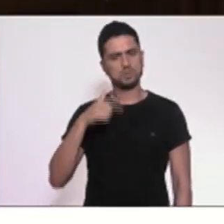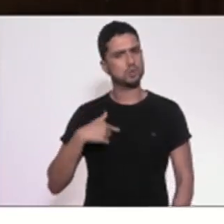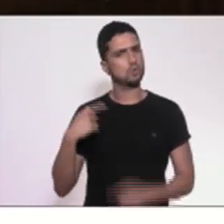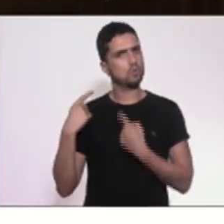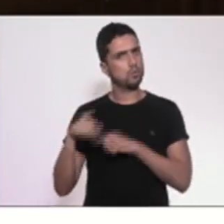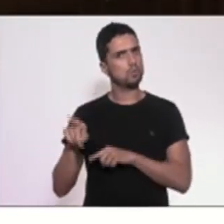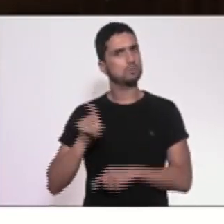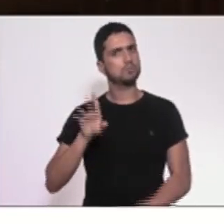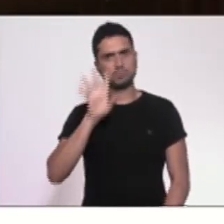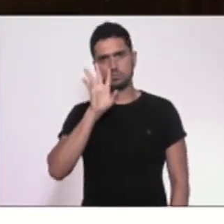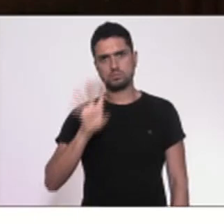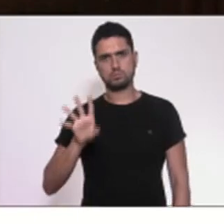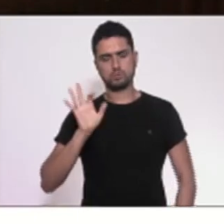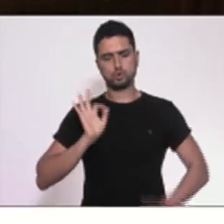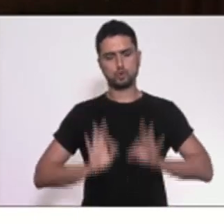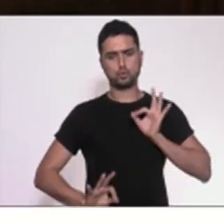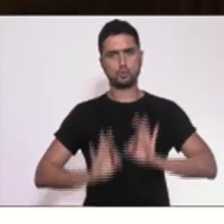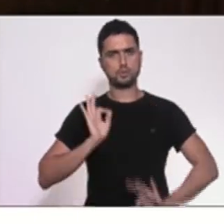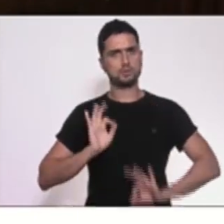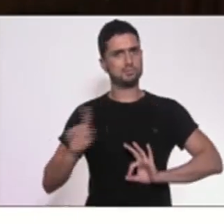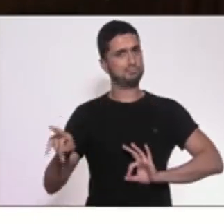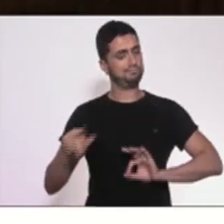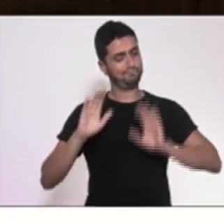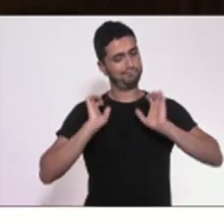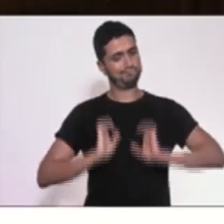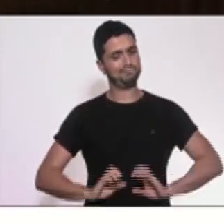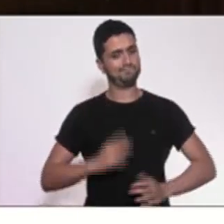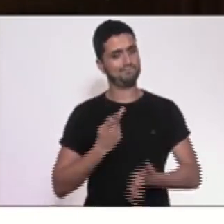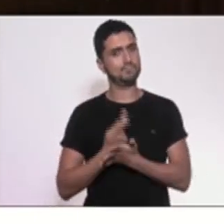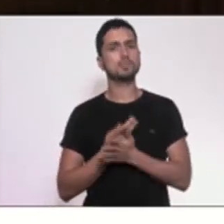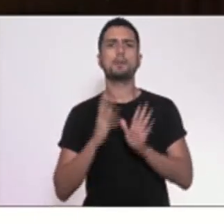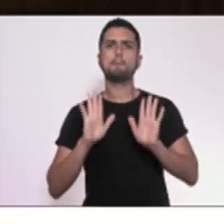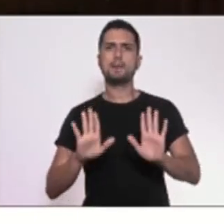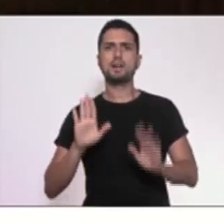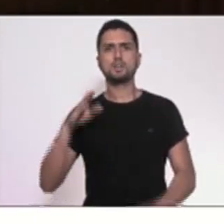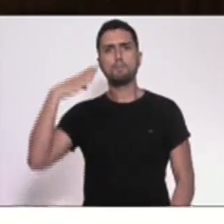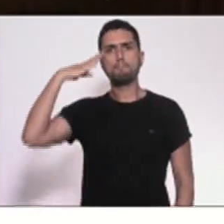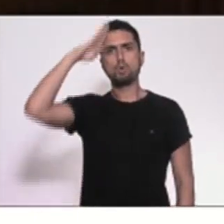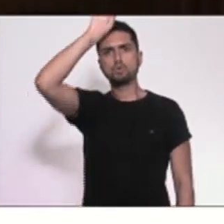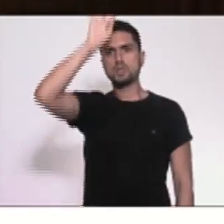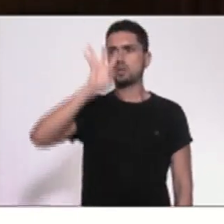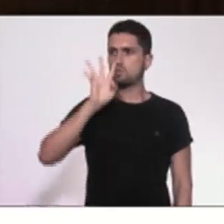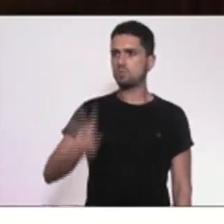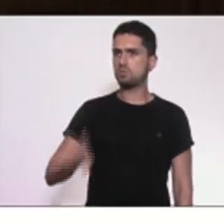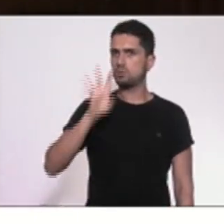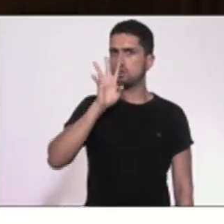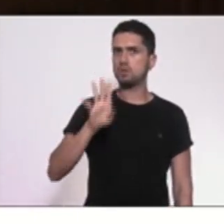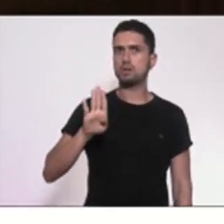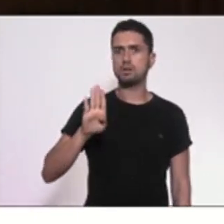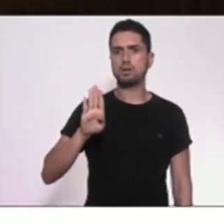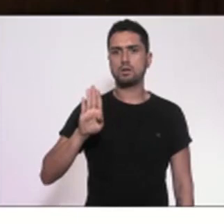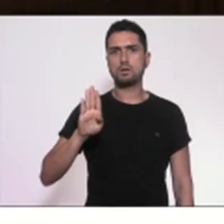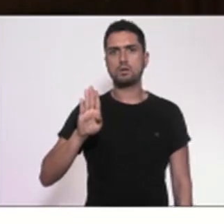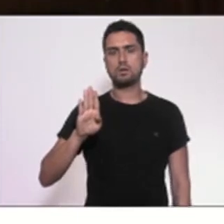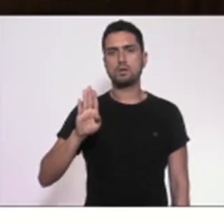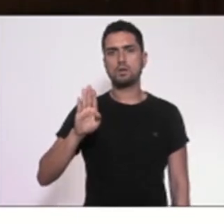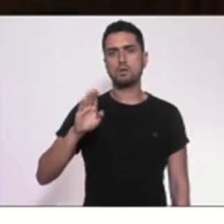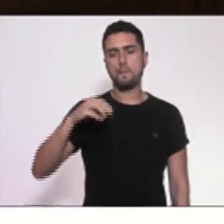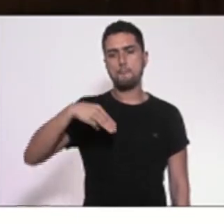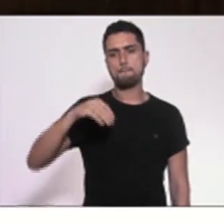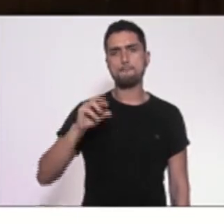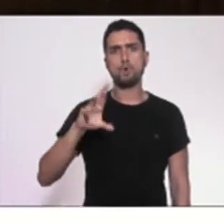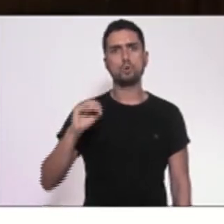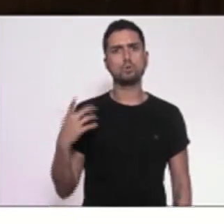juiz, mas que é evidente que o ataque que o Bolsonaro faz ao Sérgio Moro é um ataque que tem o sentido de afirmar o